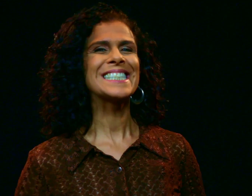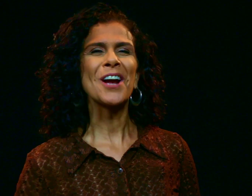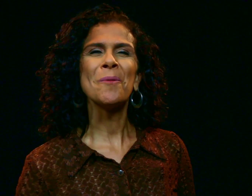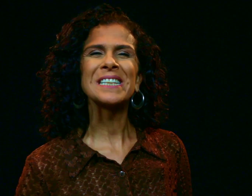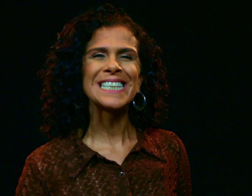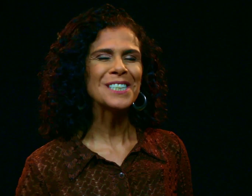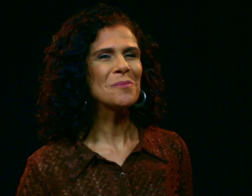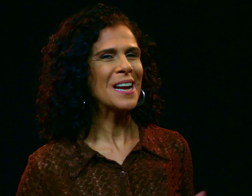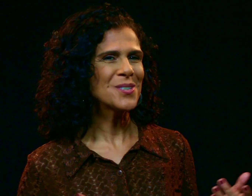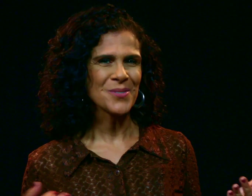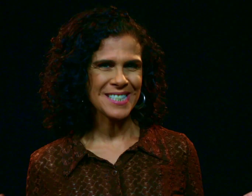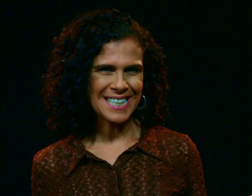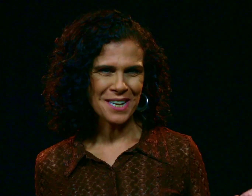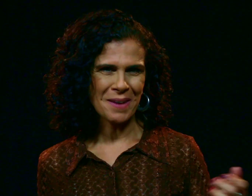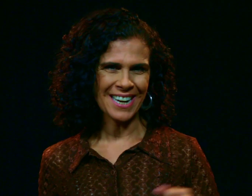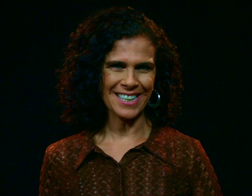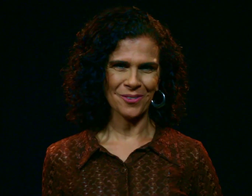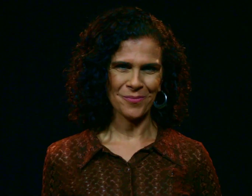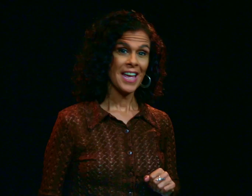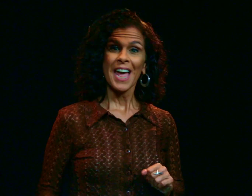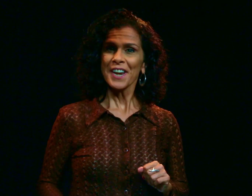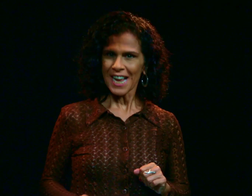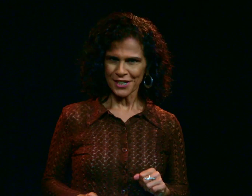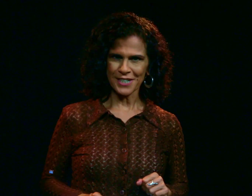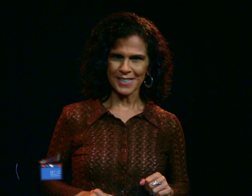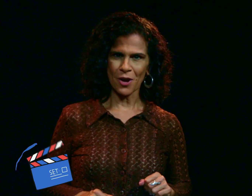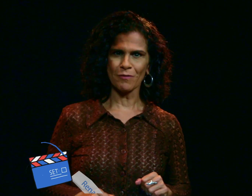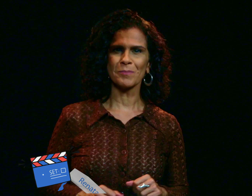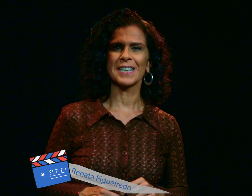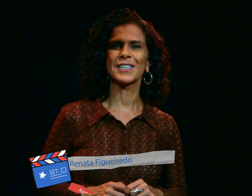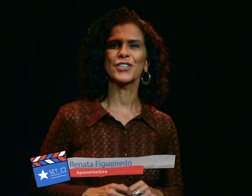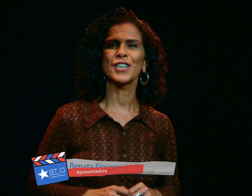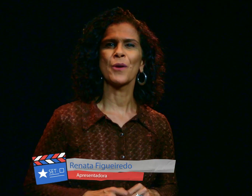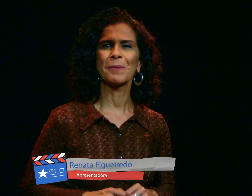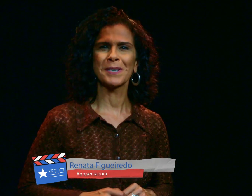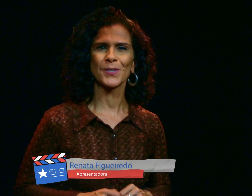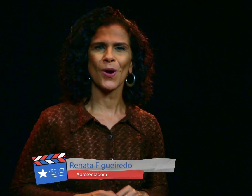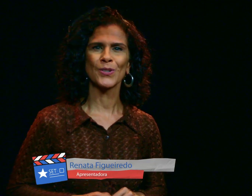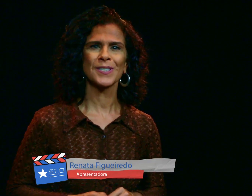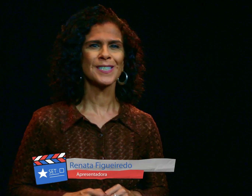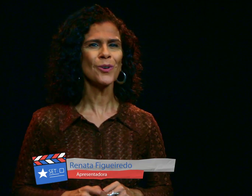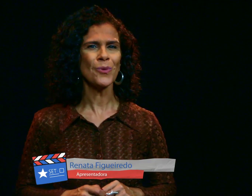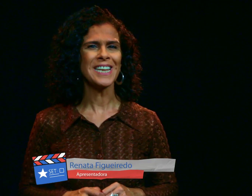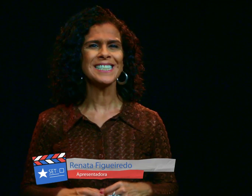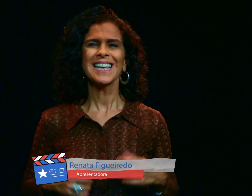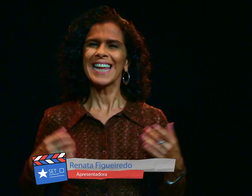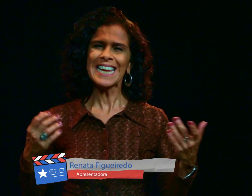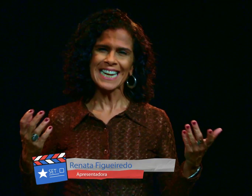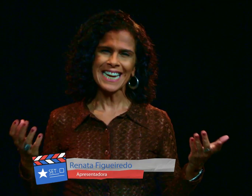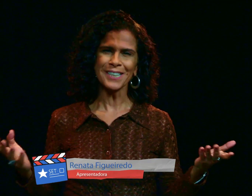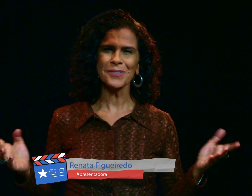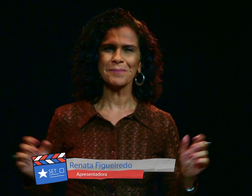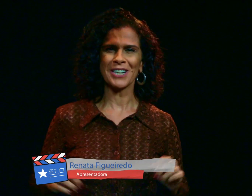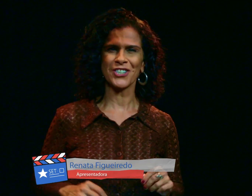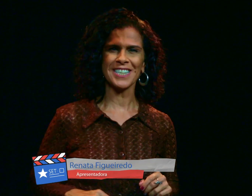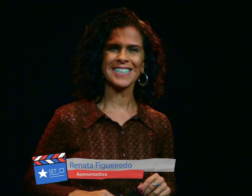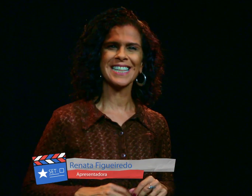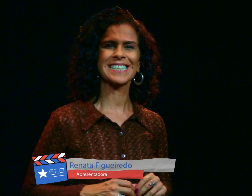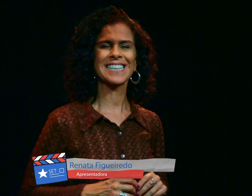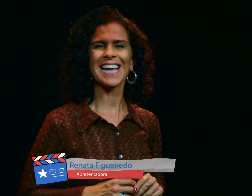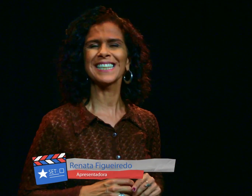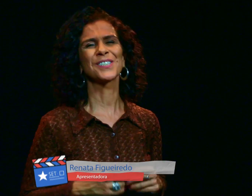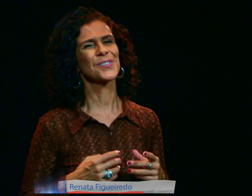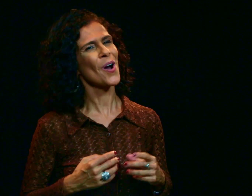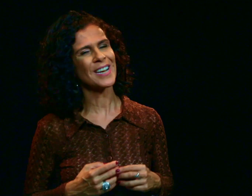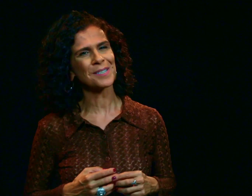Olá, está começando mais um Cine Maranhão. Nesta edição, vamos assistir ao episódio São Luís e Encantos e Magias